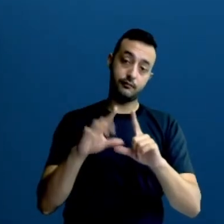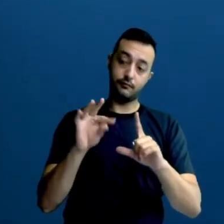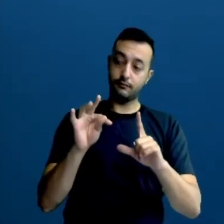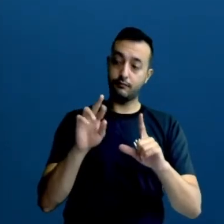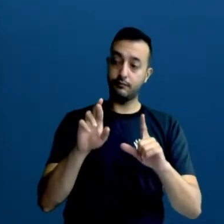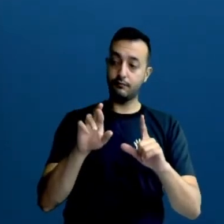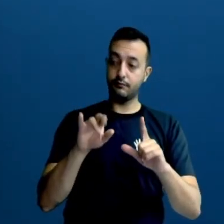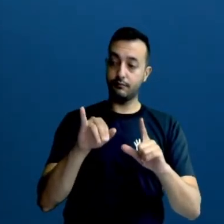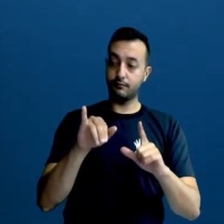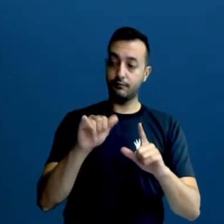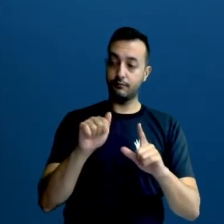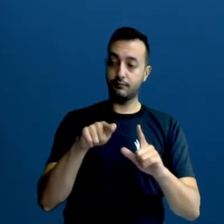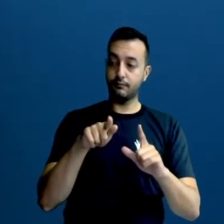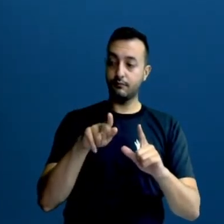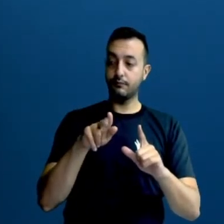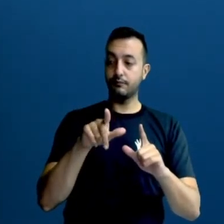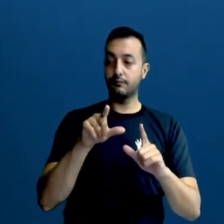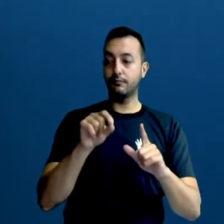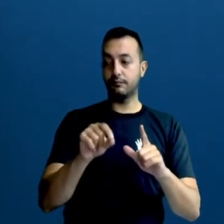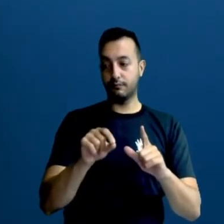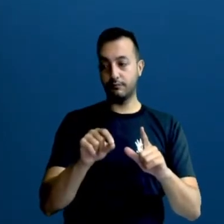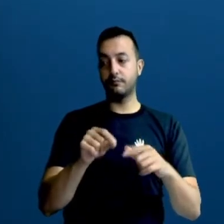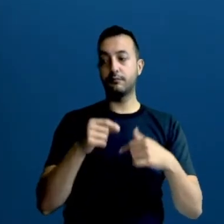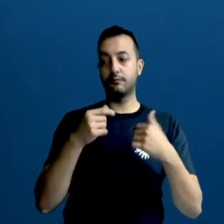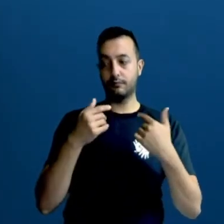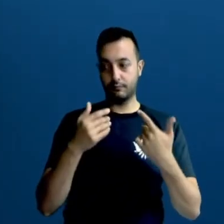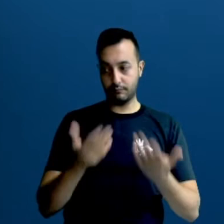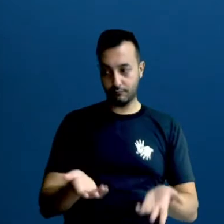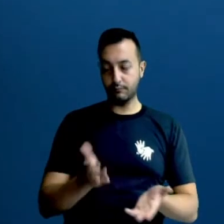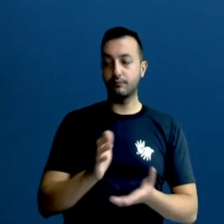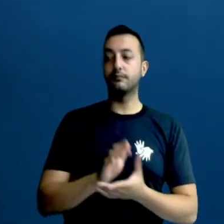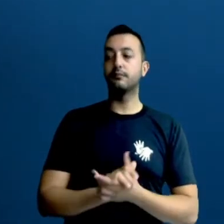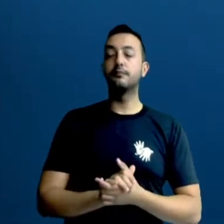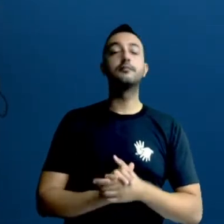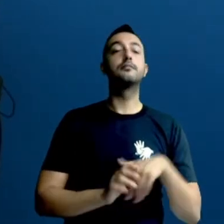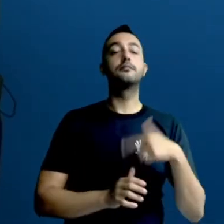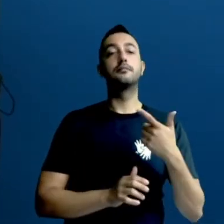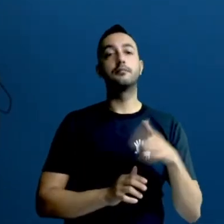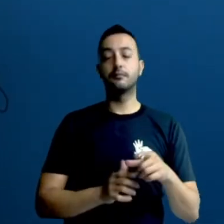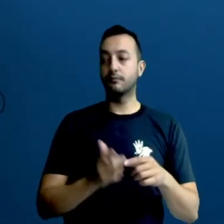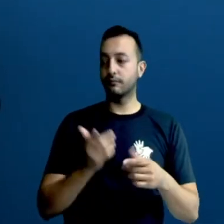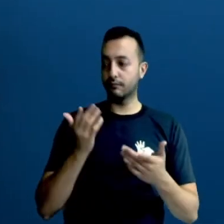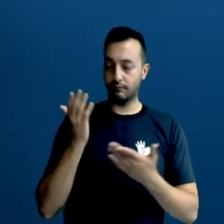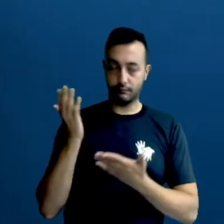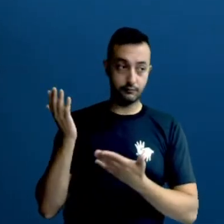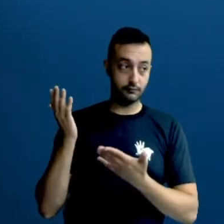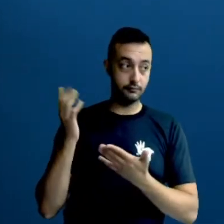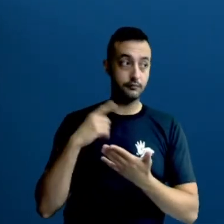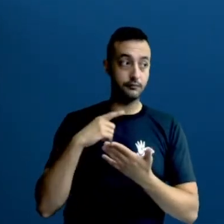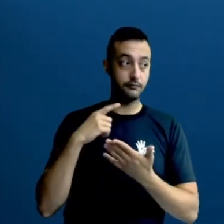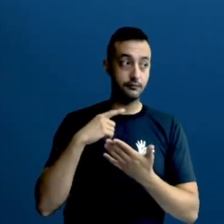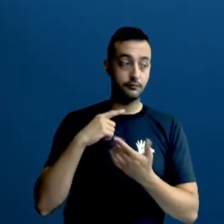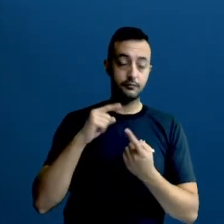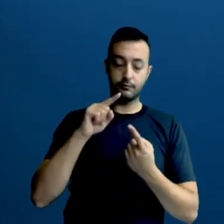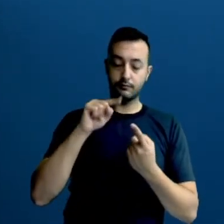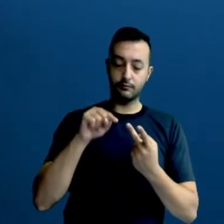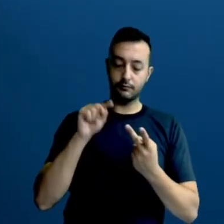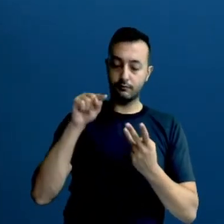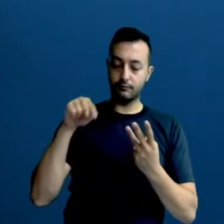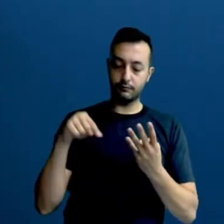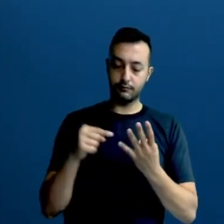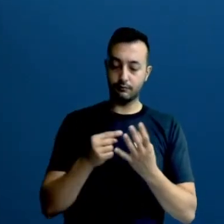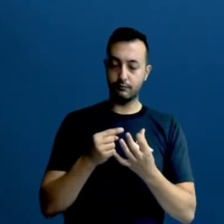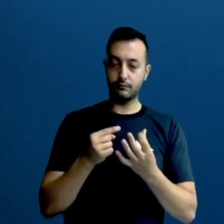Então, nós temos um quadrilátero, que é o paralelogramo, o triângulo e aqui. Veja que nós temos 1, 2, 3,